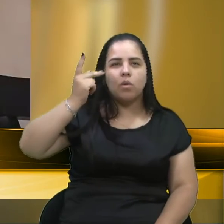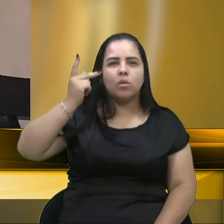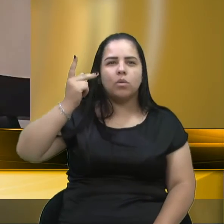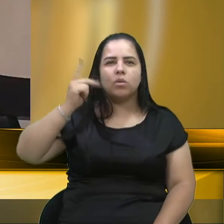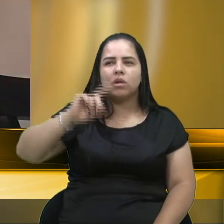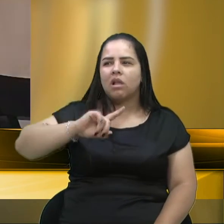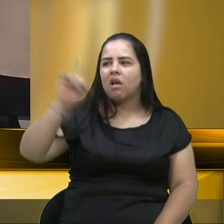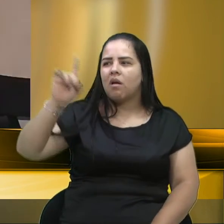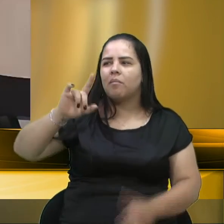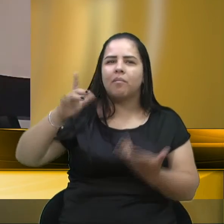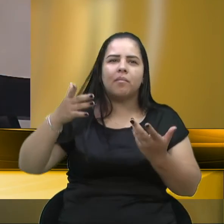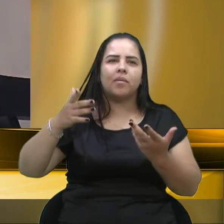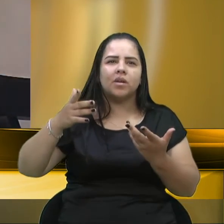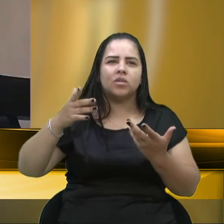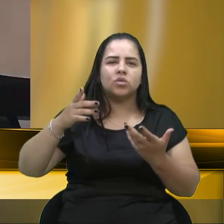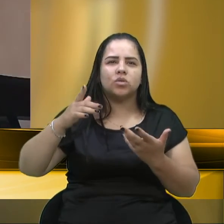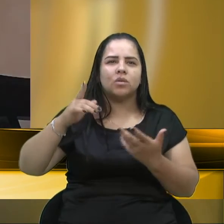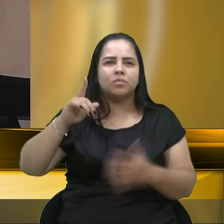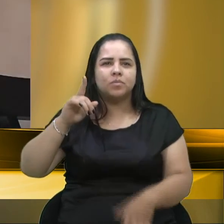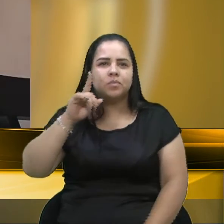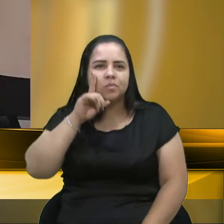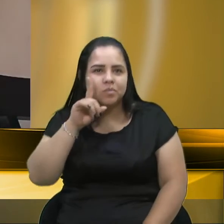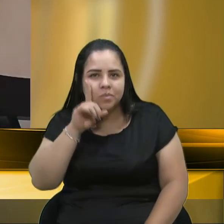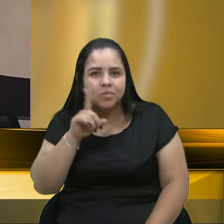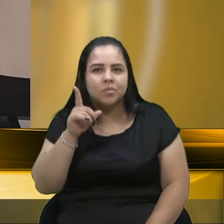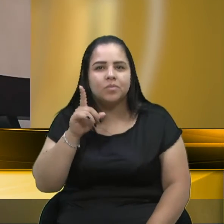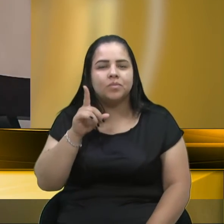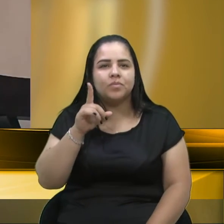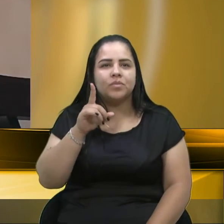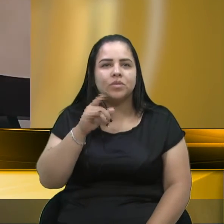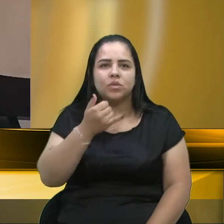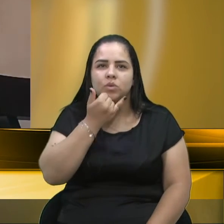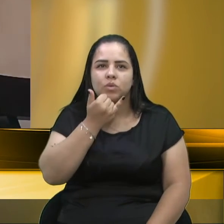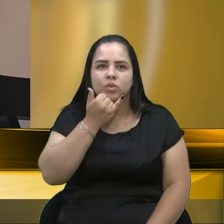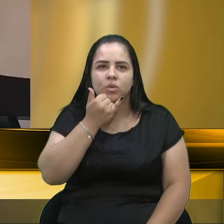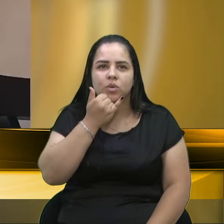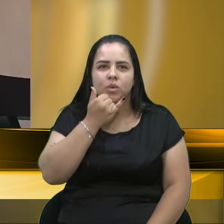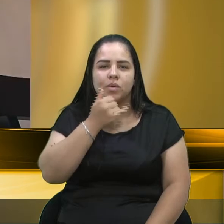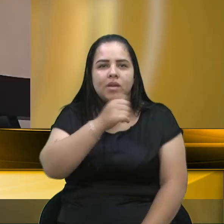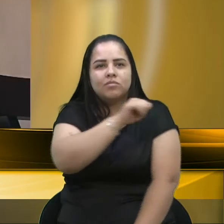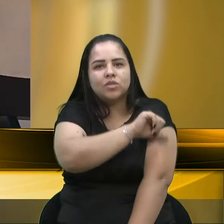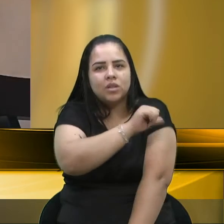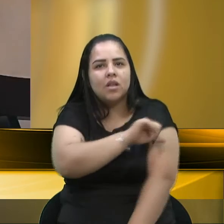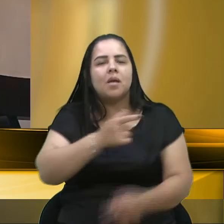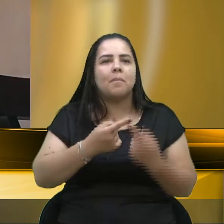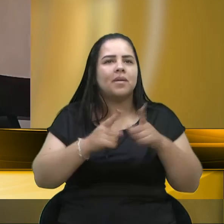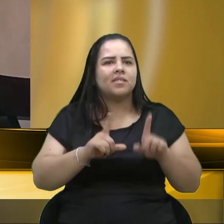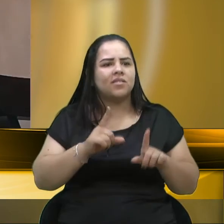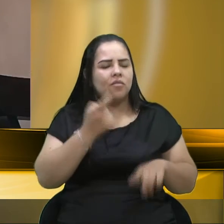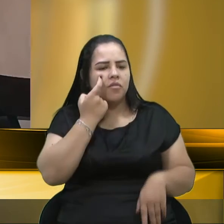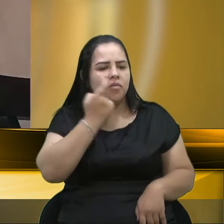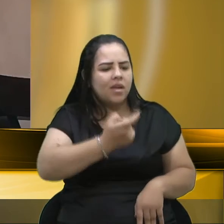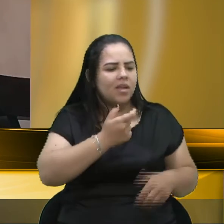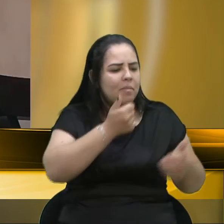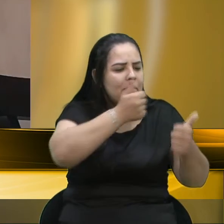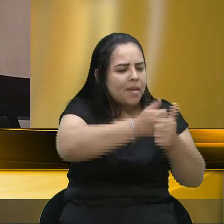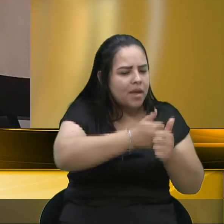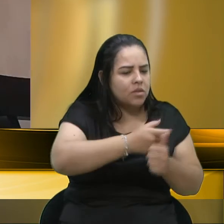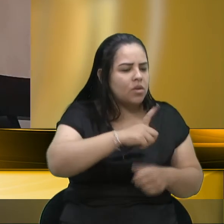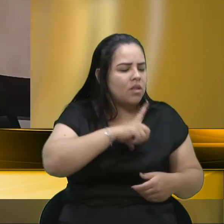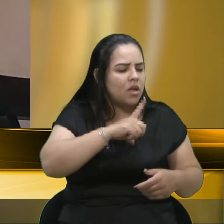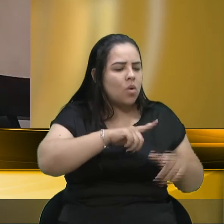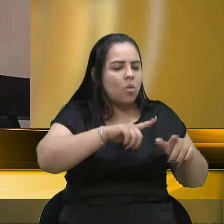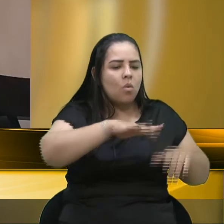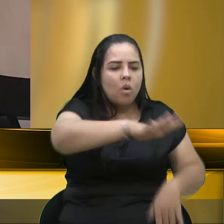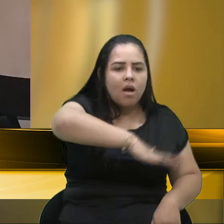mas aqui mesmo, pertinho da gente, tem um lugar que está fazendo um trabalho excepcional e que a gente precisa dar atenção, né?